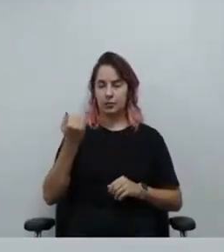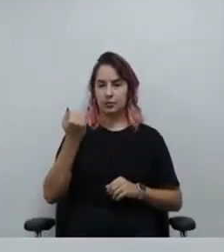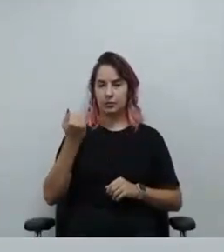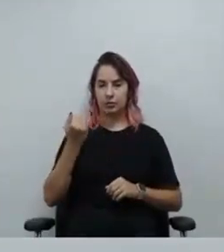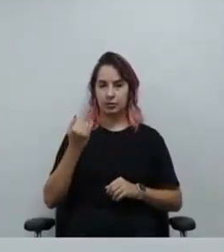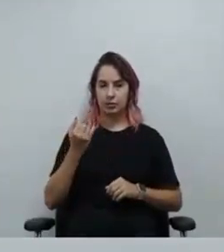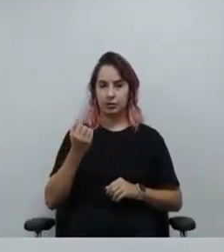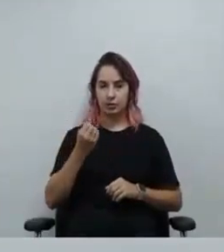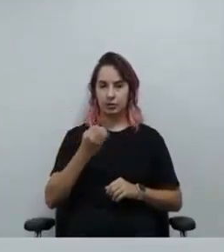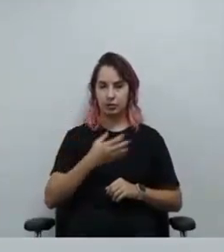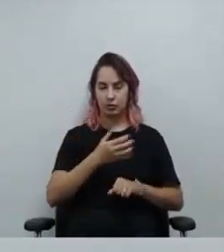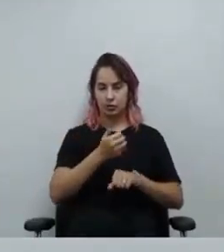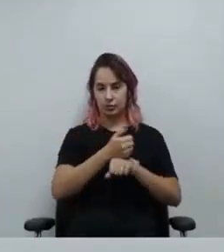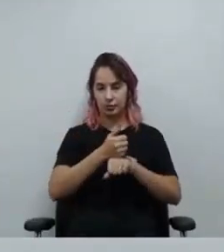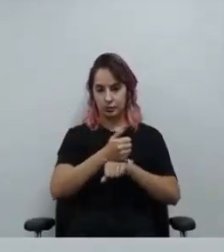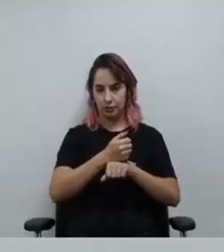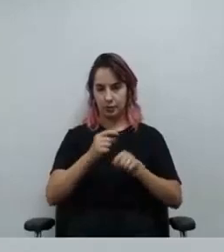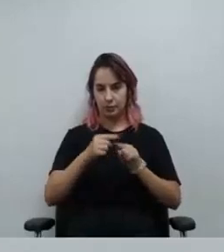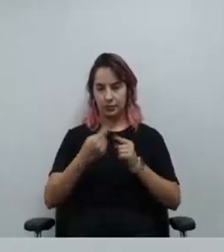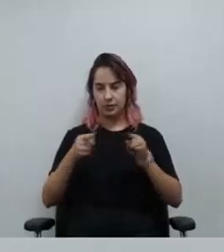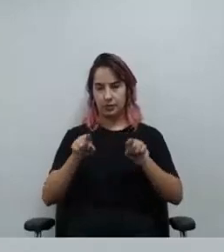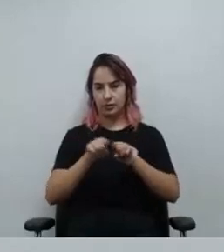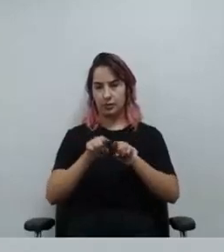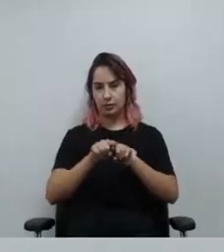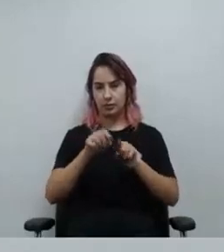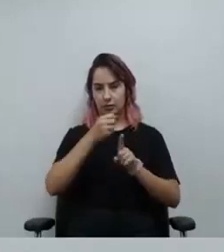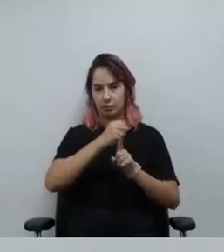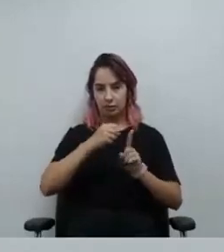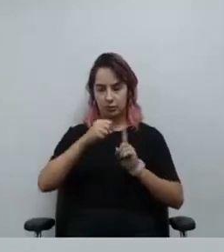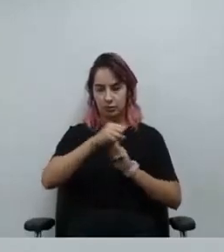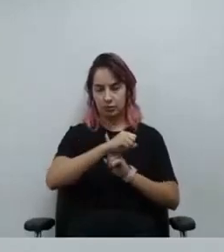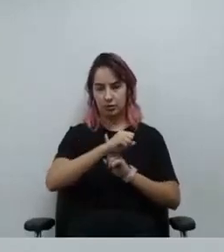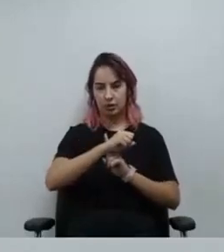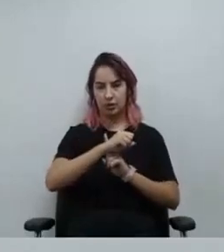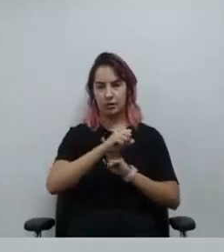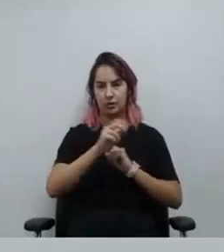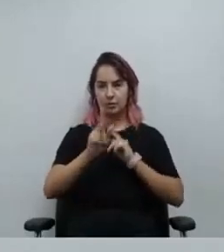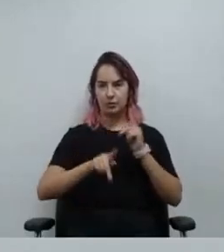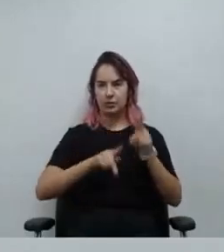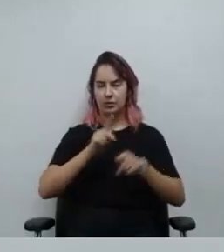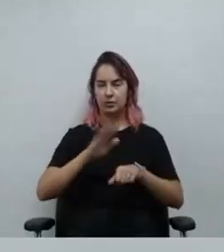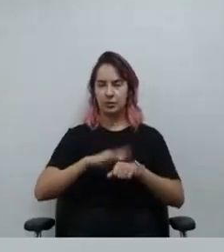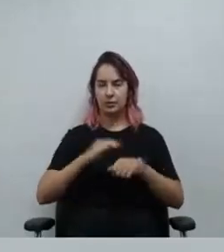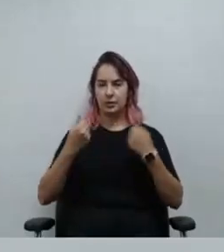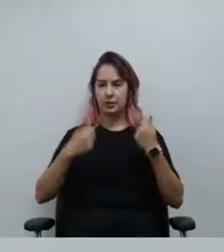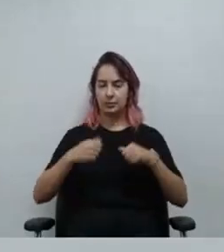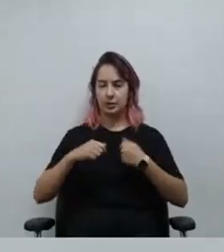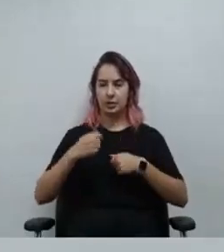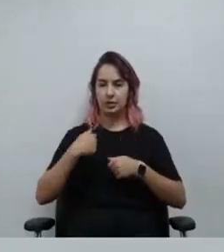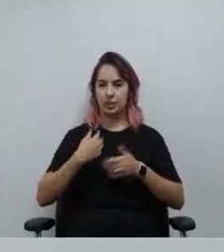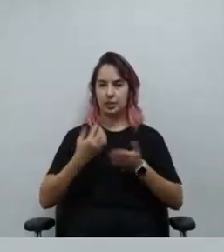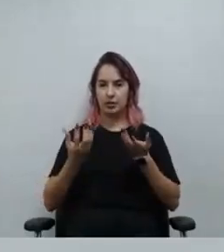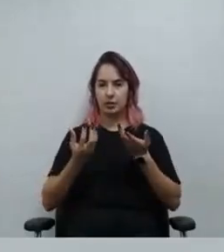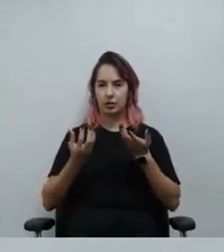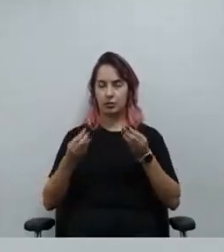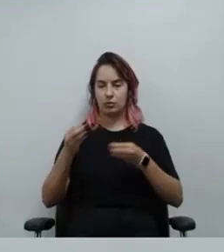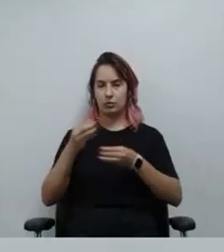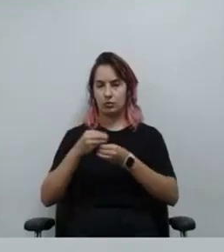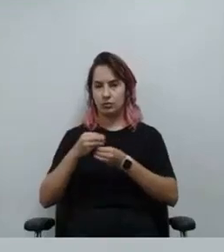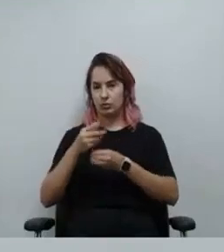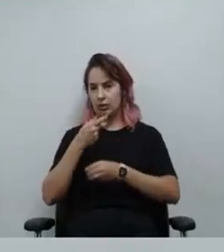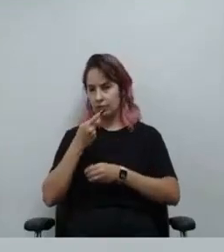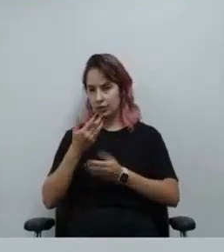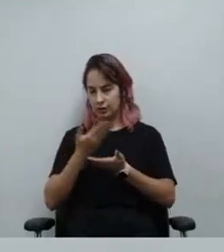novos ingressantes, mas muito também para a sociedade, para a população vulnerabilizada. Queria aqui me aliar, somar a fala